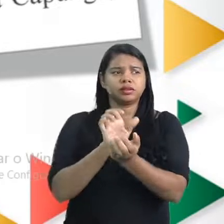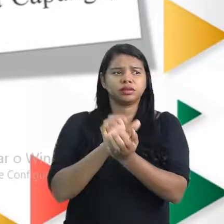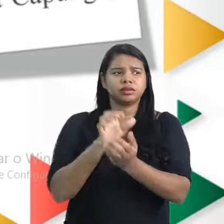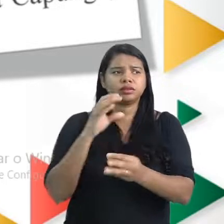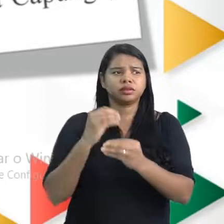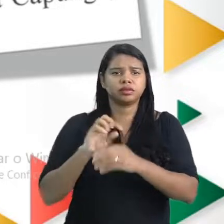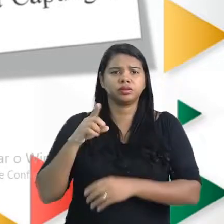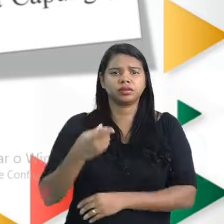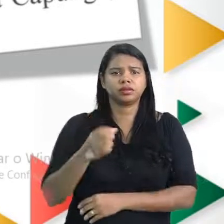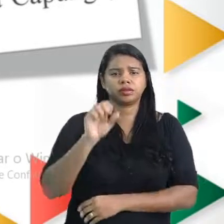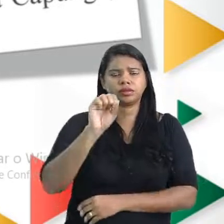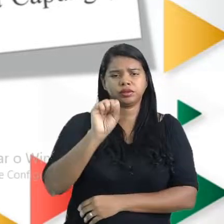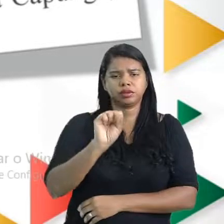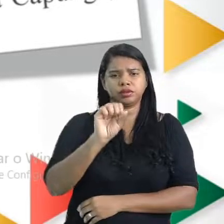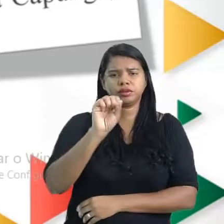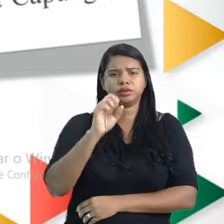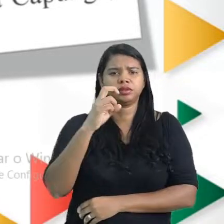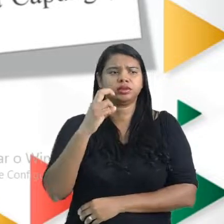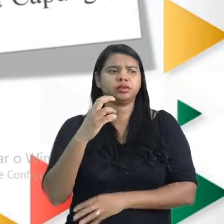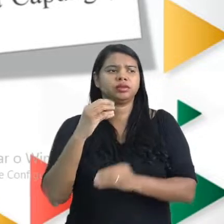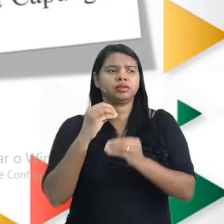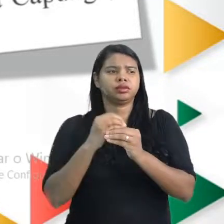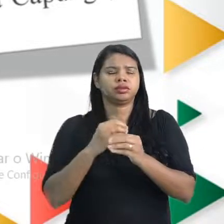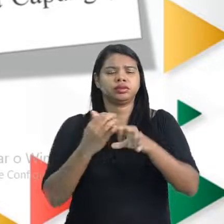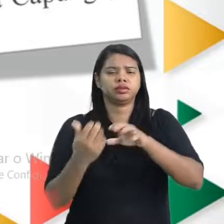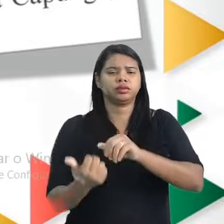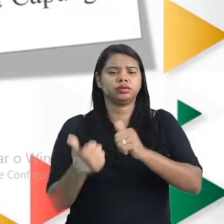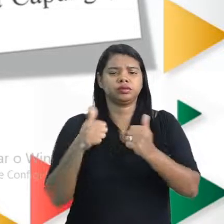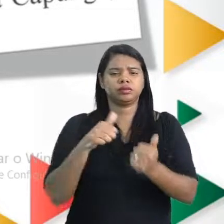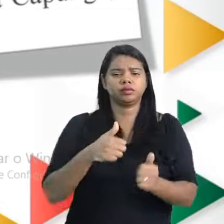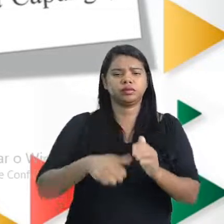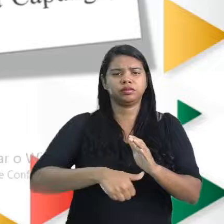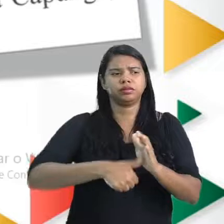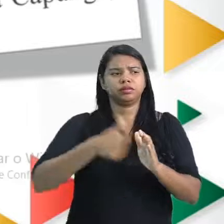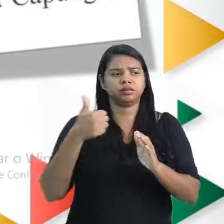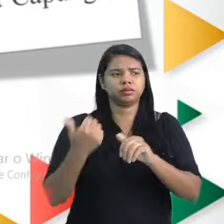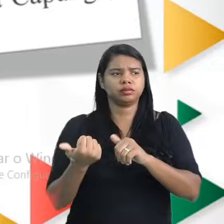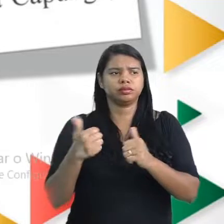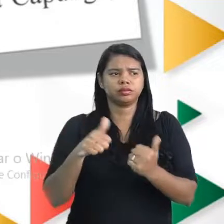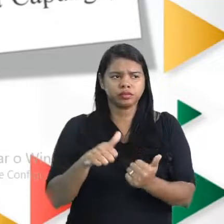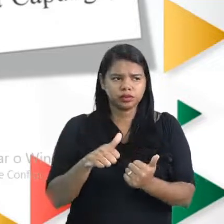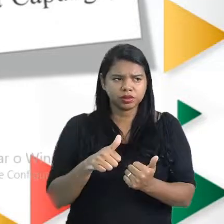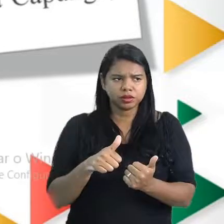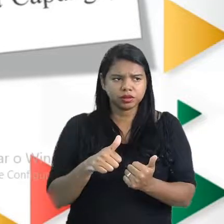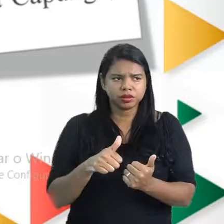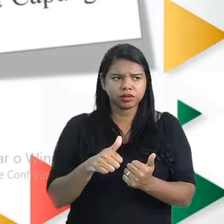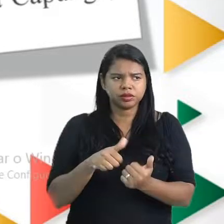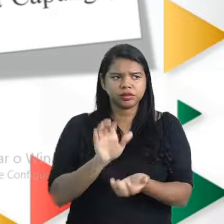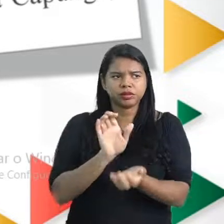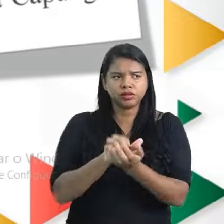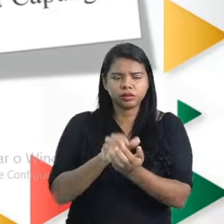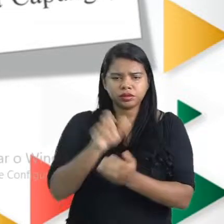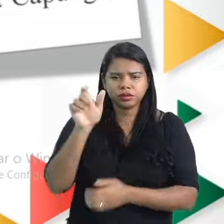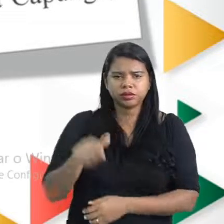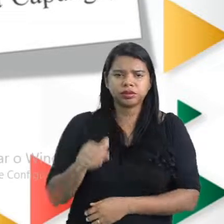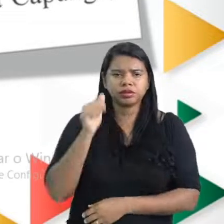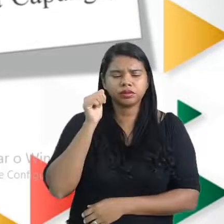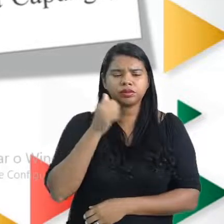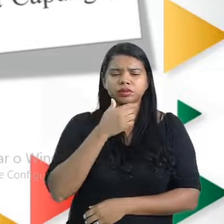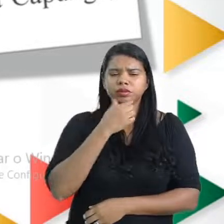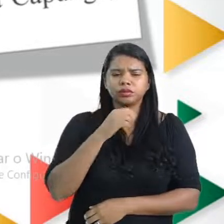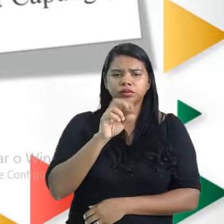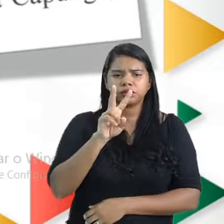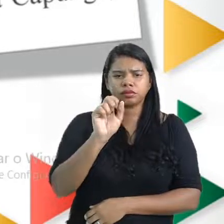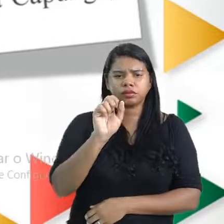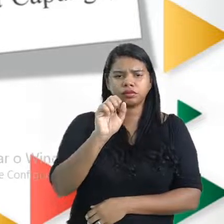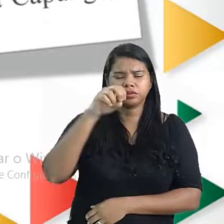de 1885, quando foi batizado o primeiro batista pernambucano. Foi Vandrejazelo